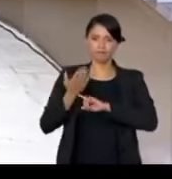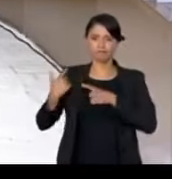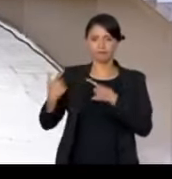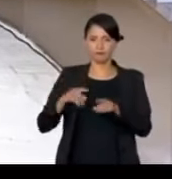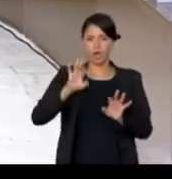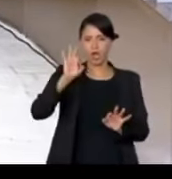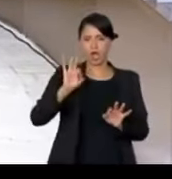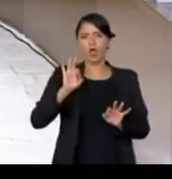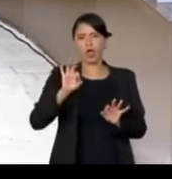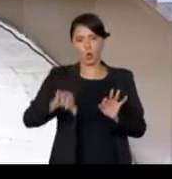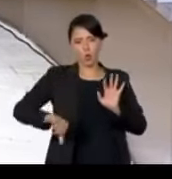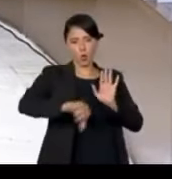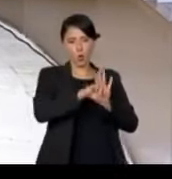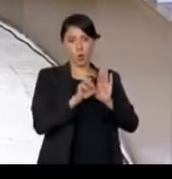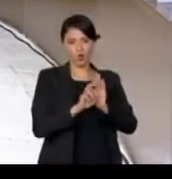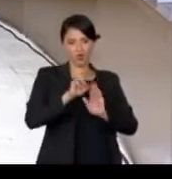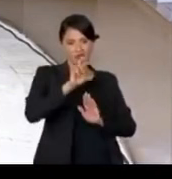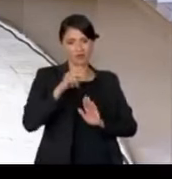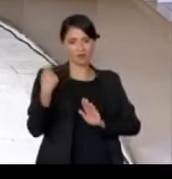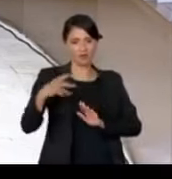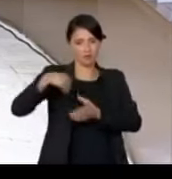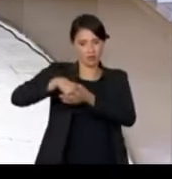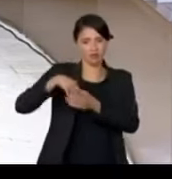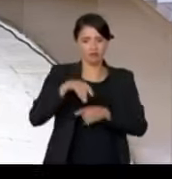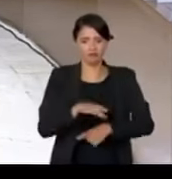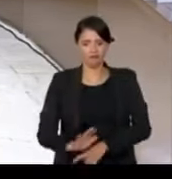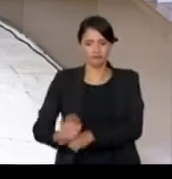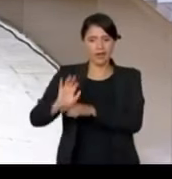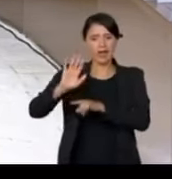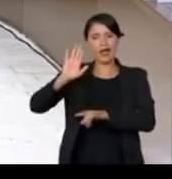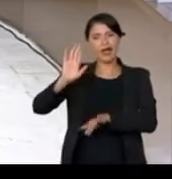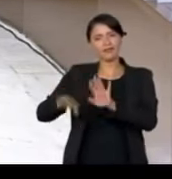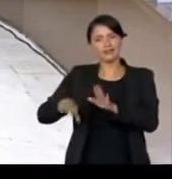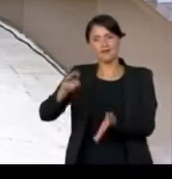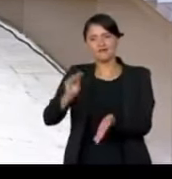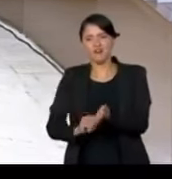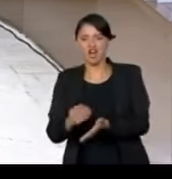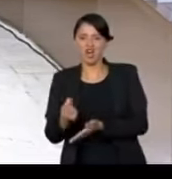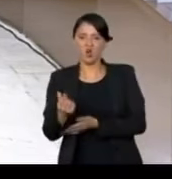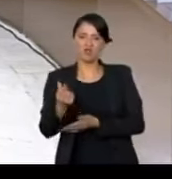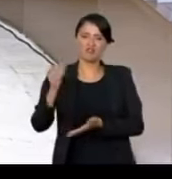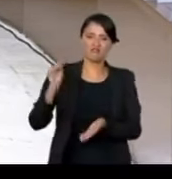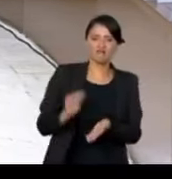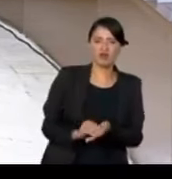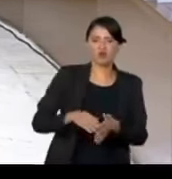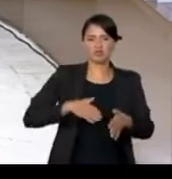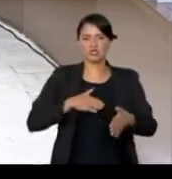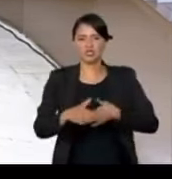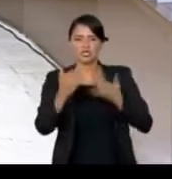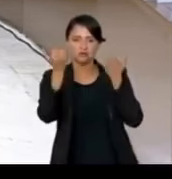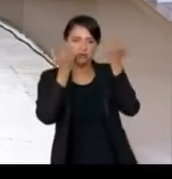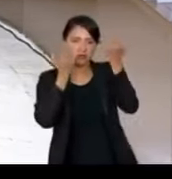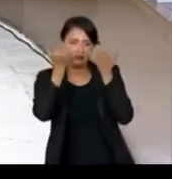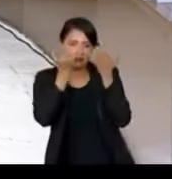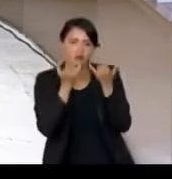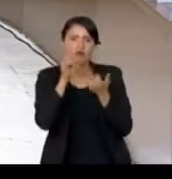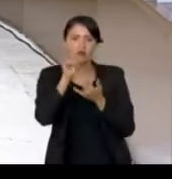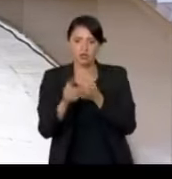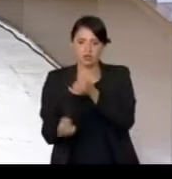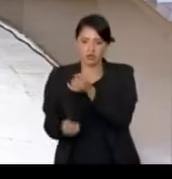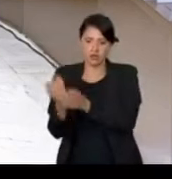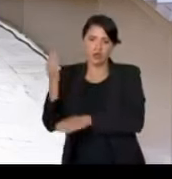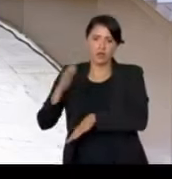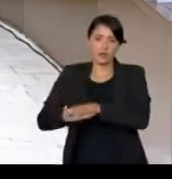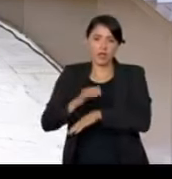às organizações criminosas nos estados, mas às vezes falta o insumo, falta mais acesso às informações que são produzidas,